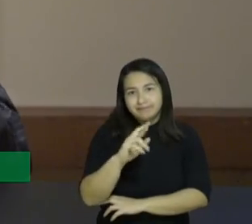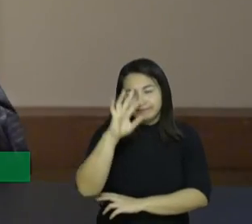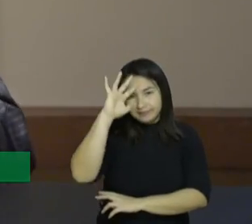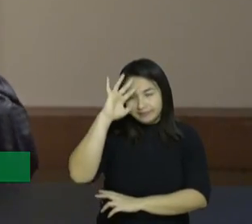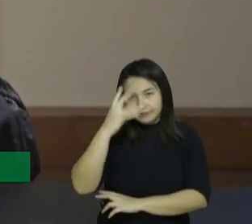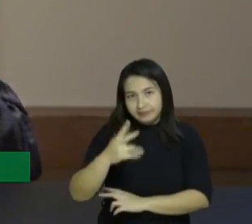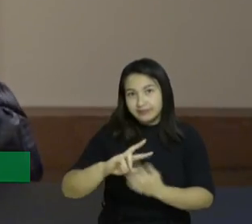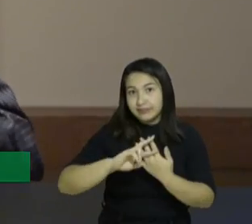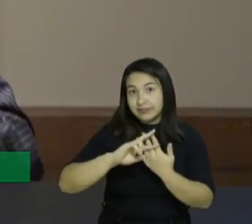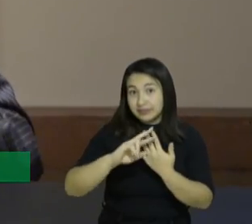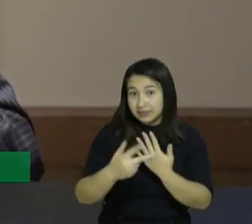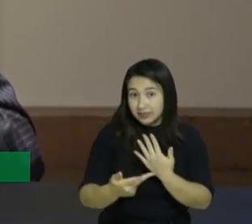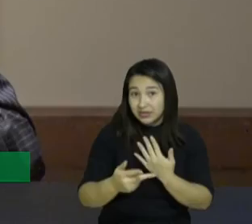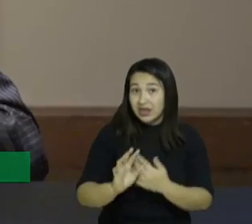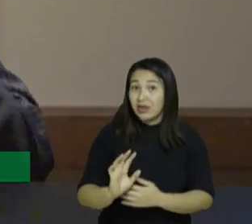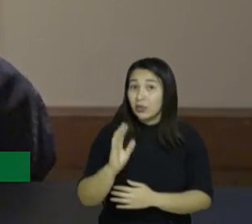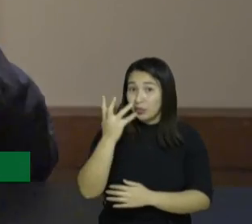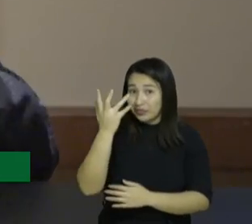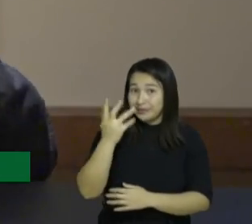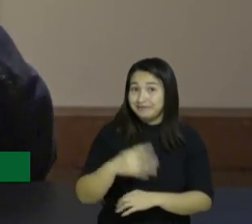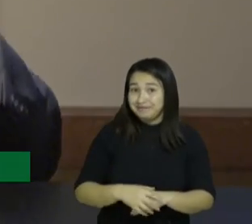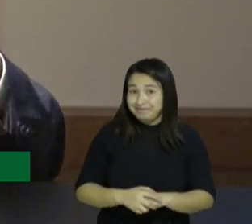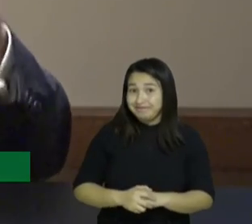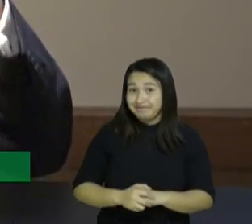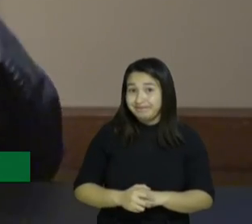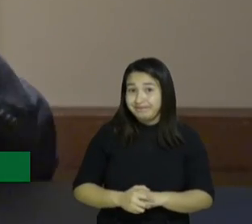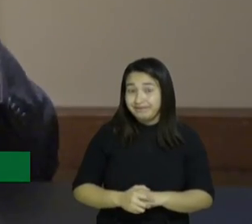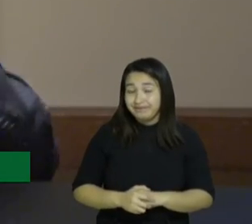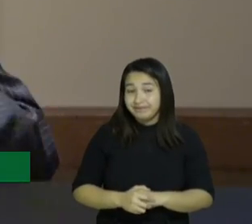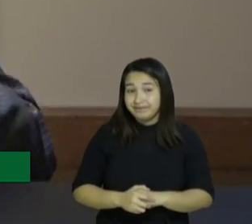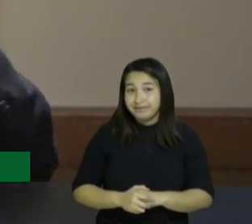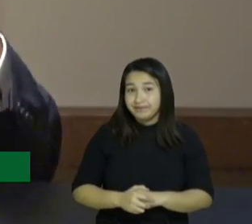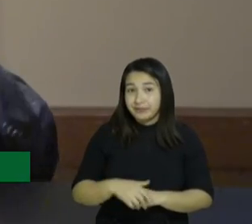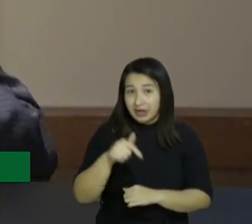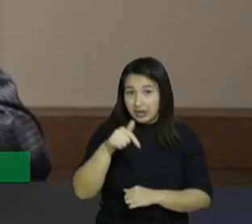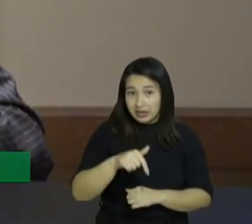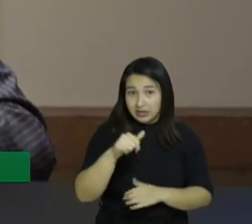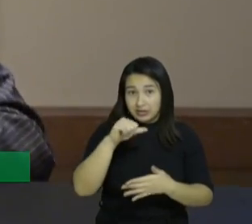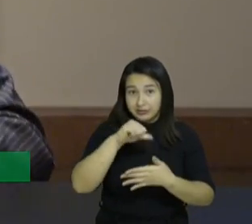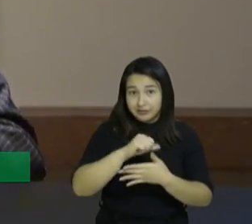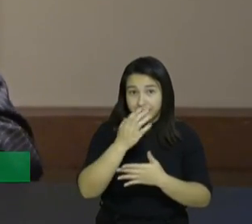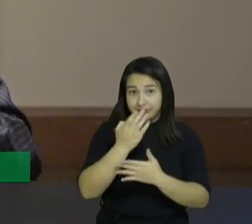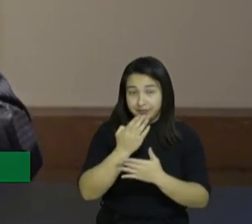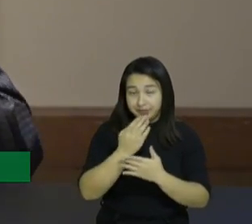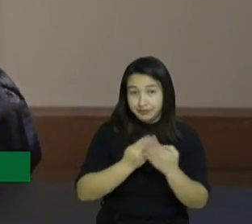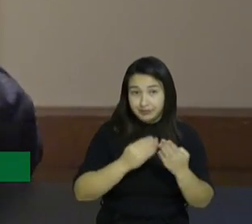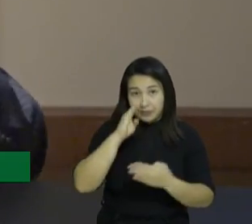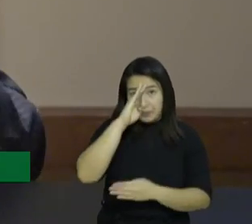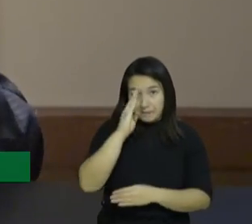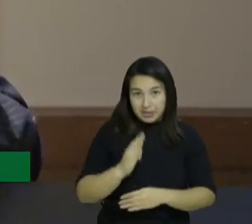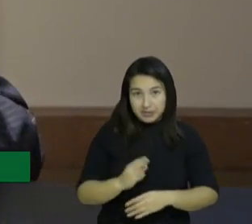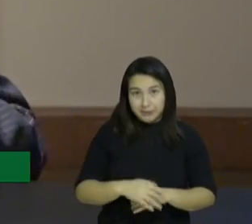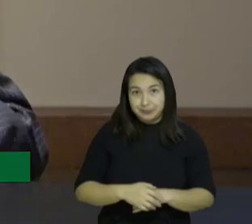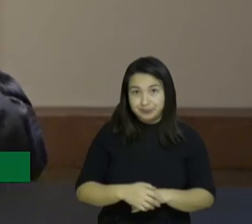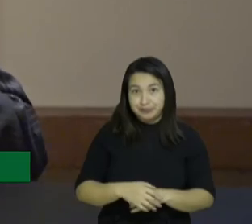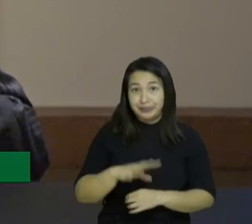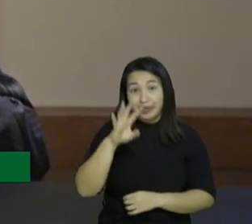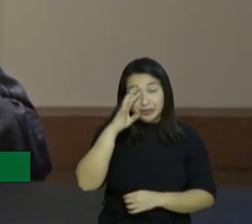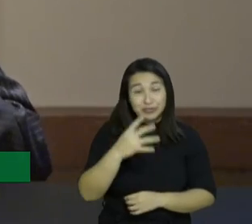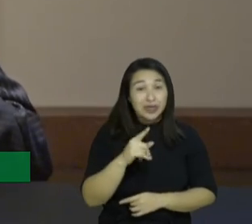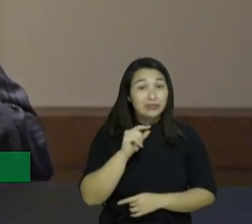repercussão que aconteceu eh eh eh diante de vários acontecimentos aqui no Mercosul em particular no Brasil então é o resultado é que